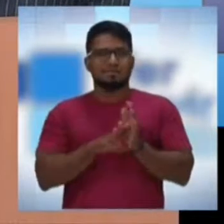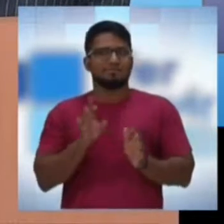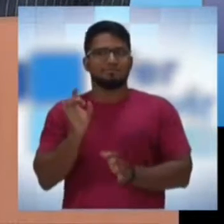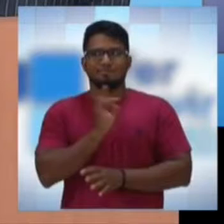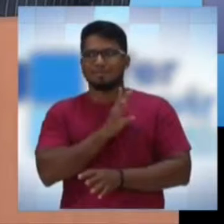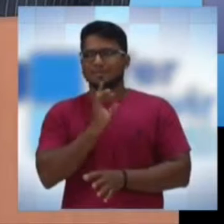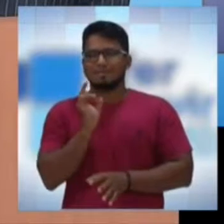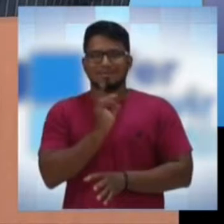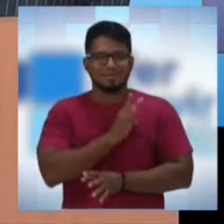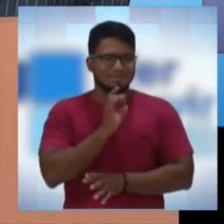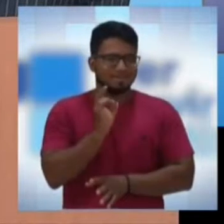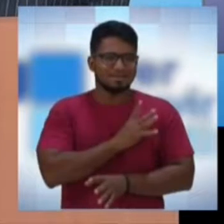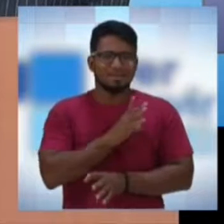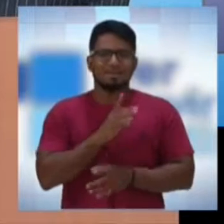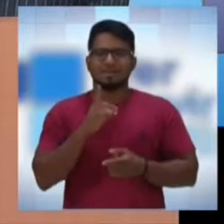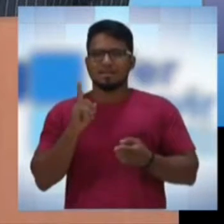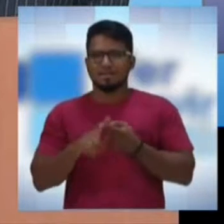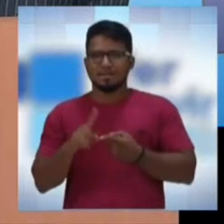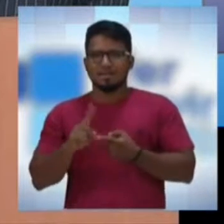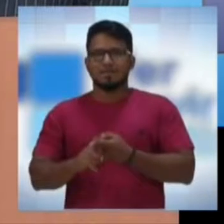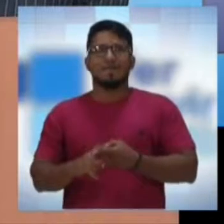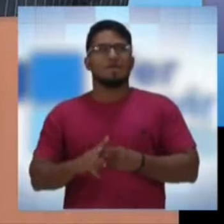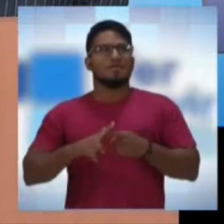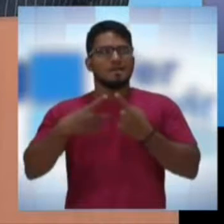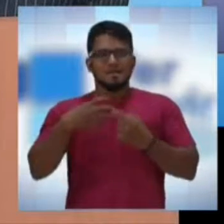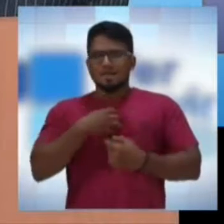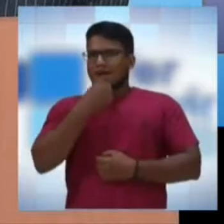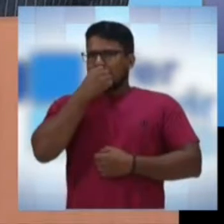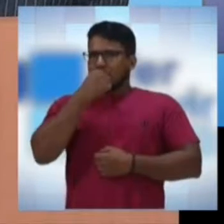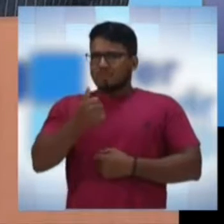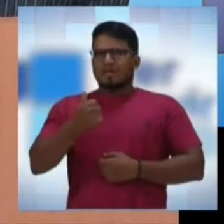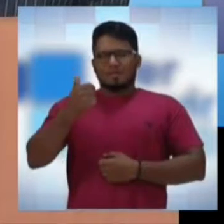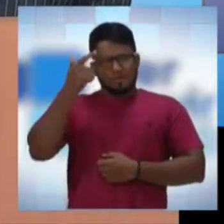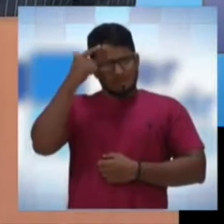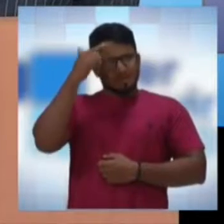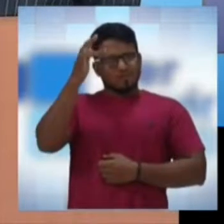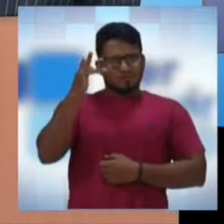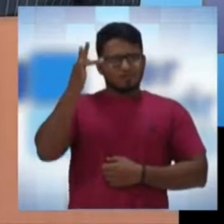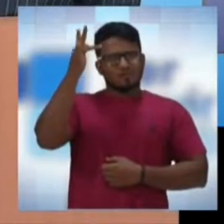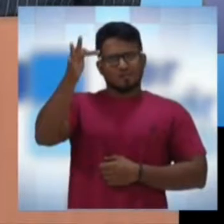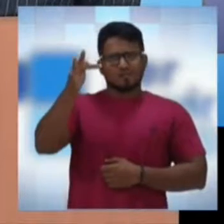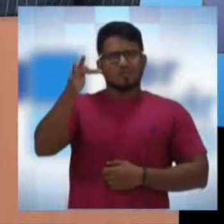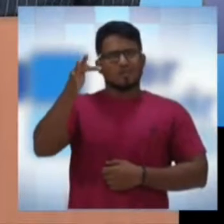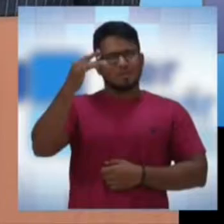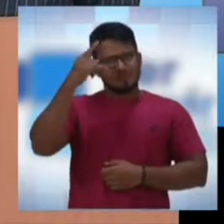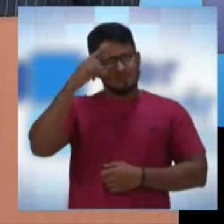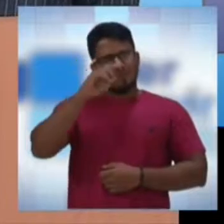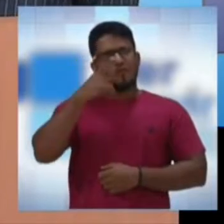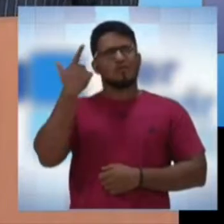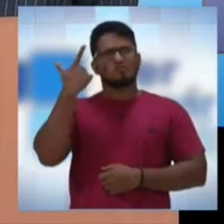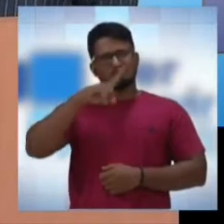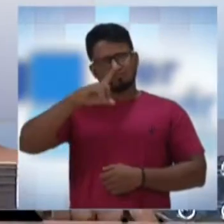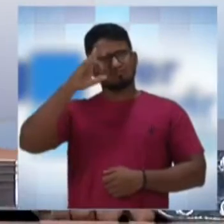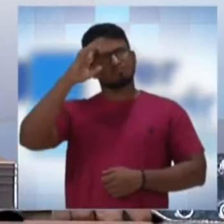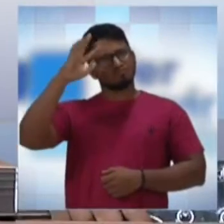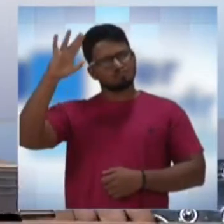sentimento de medo, né? Ao mesmo tempo de realização, ao mesmo tempo de um